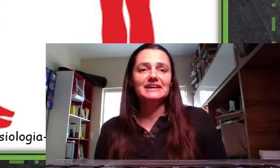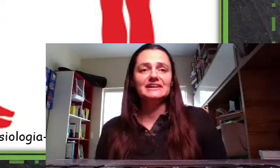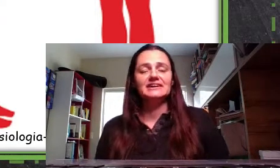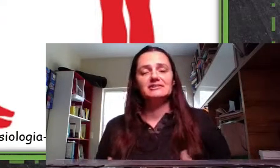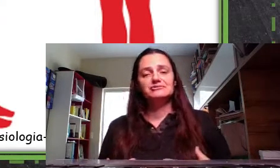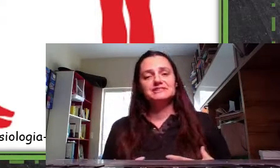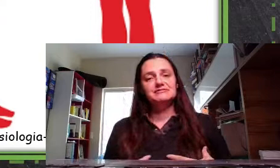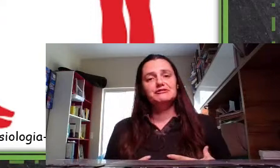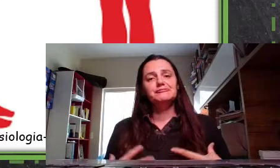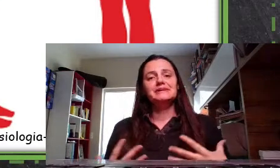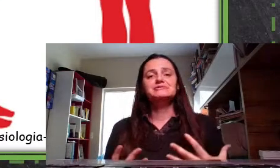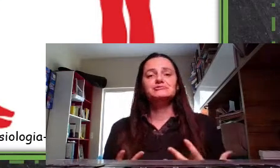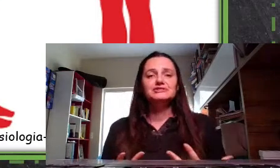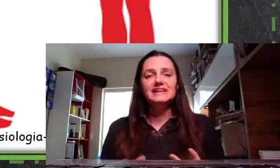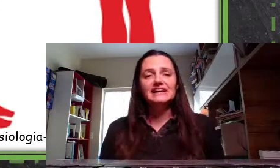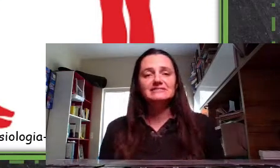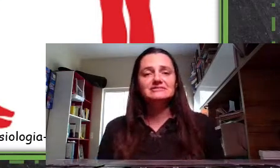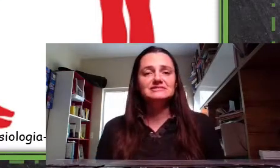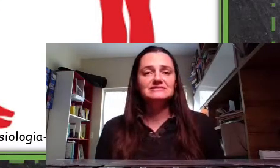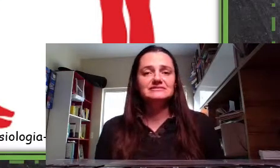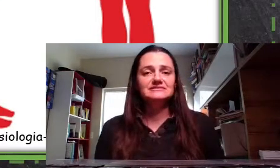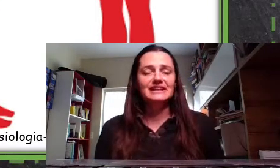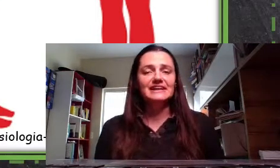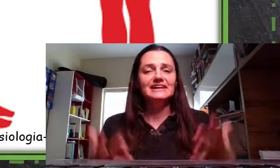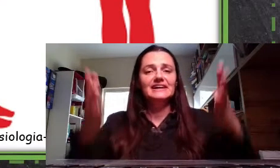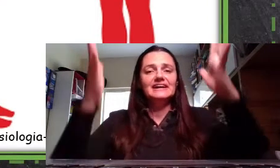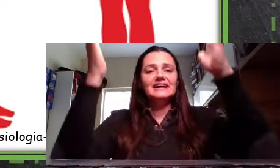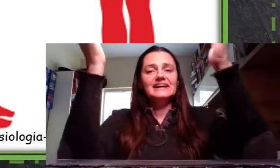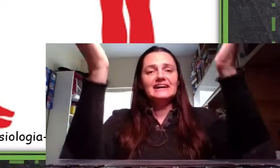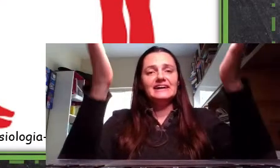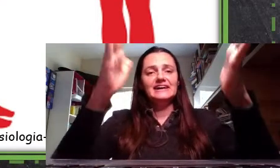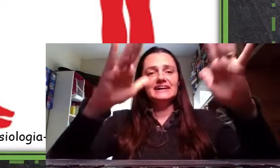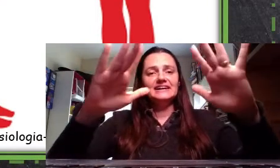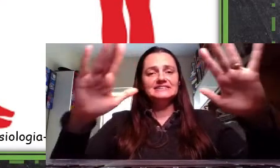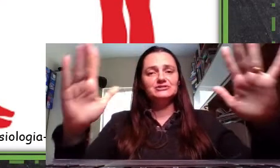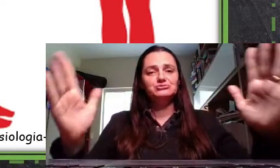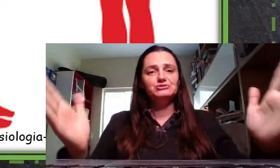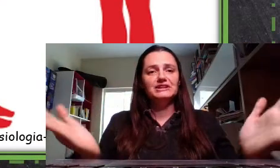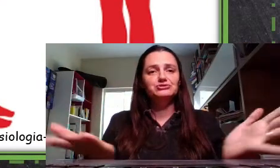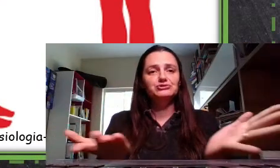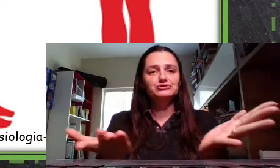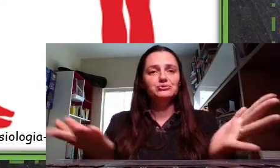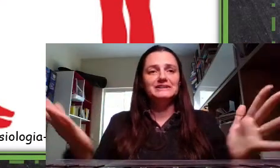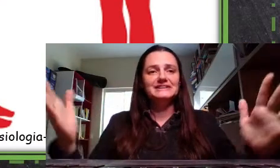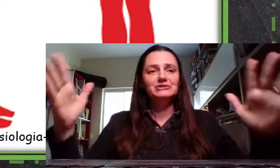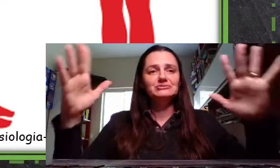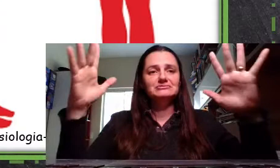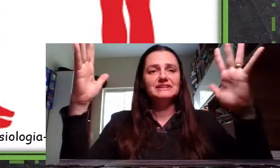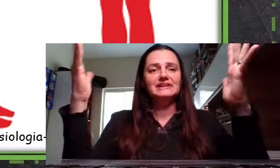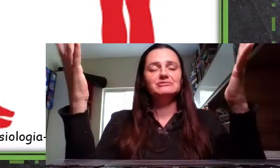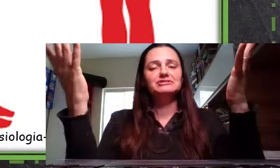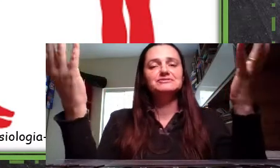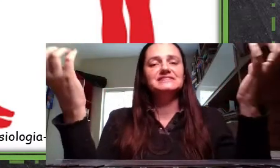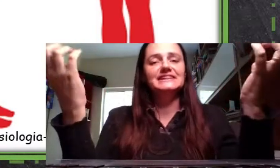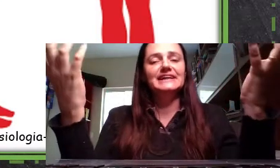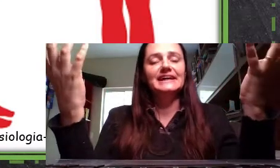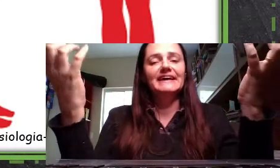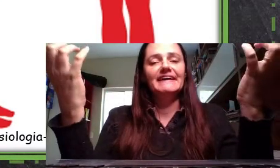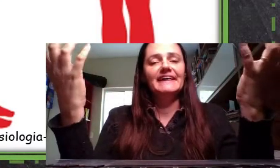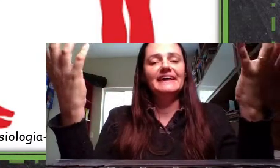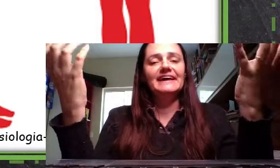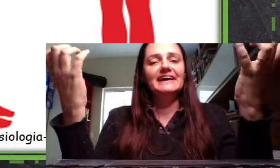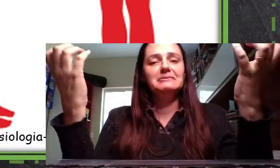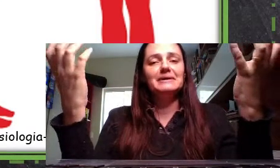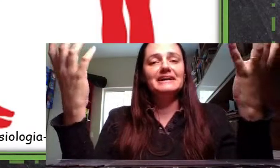que é o quê? O desenvolvimento dos seios, né? Essas ondulações do quadril, né? Onde você